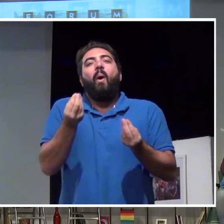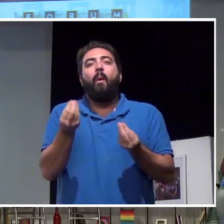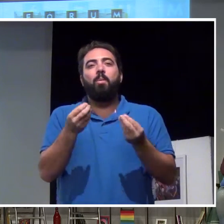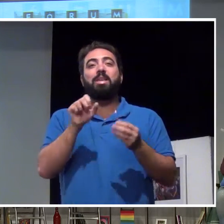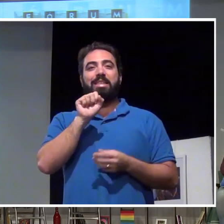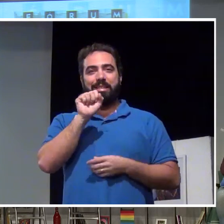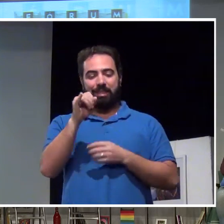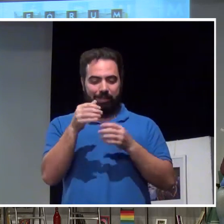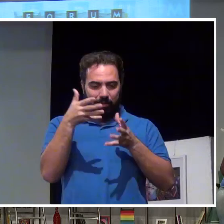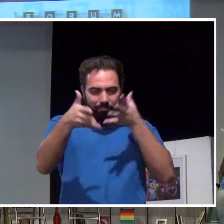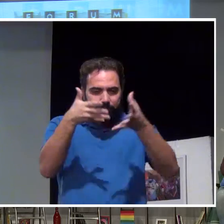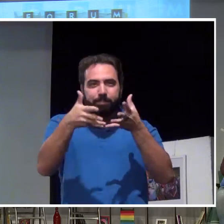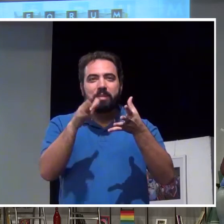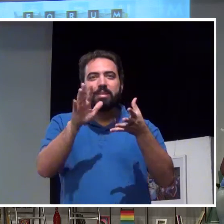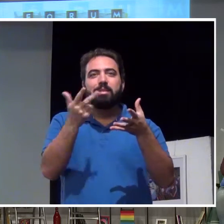isso tão